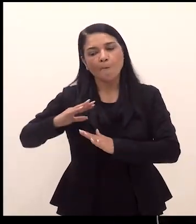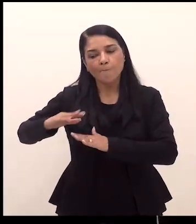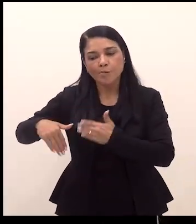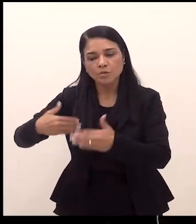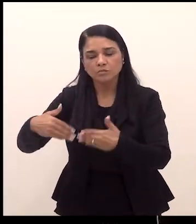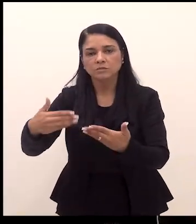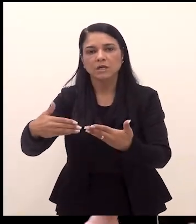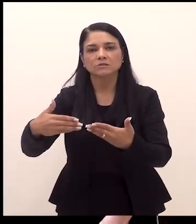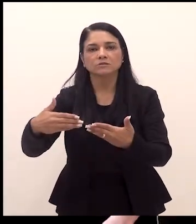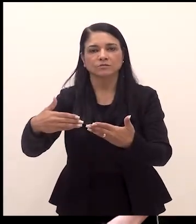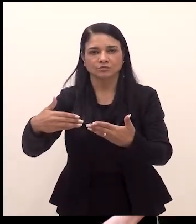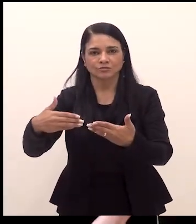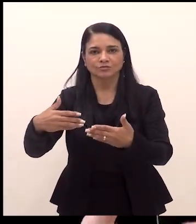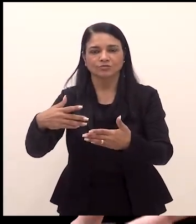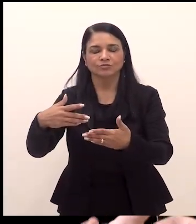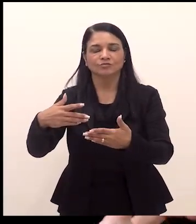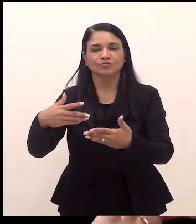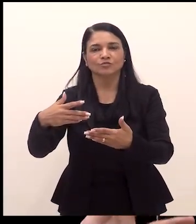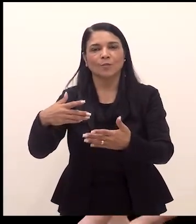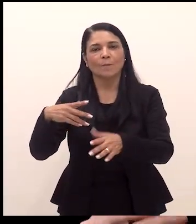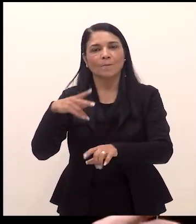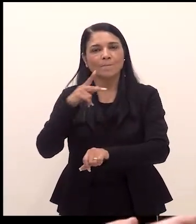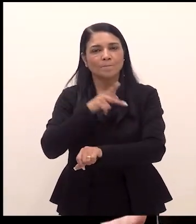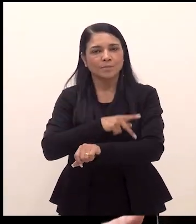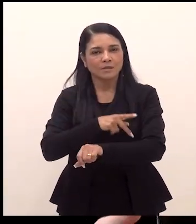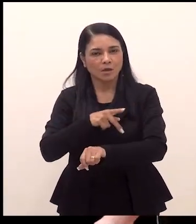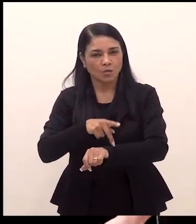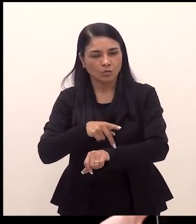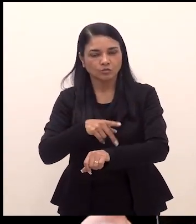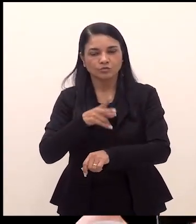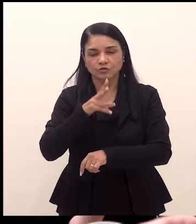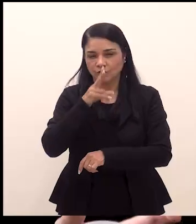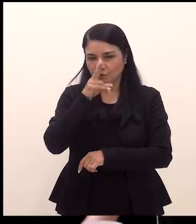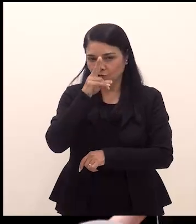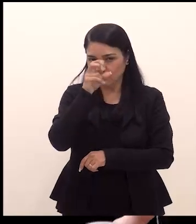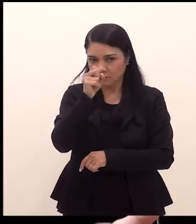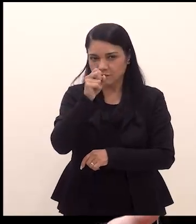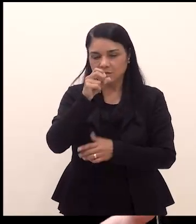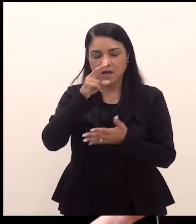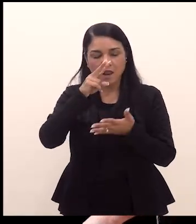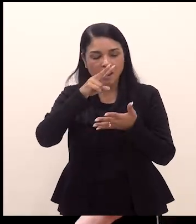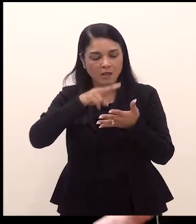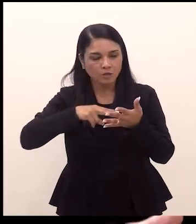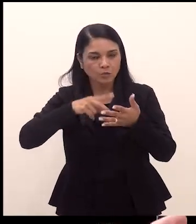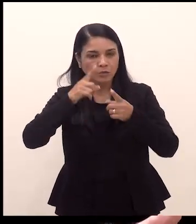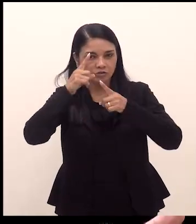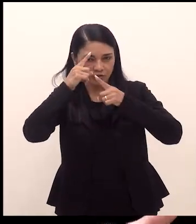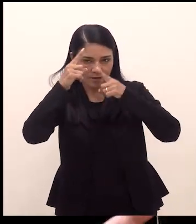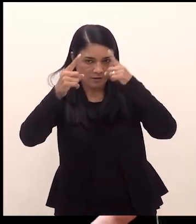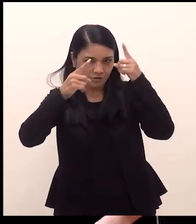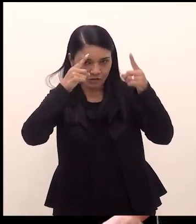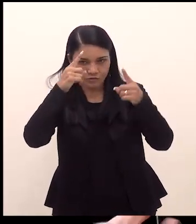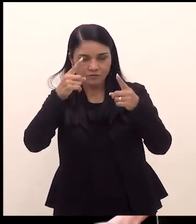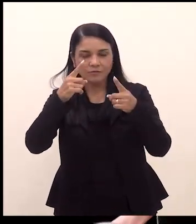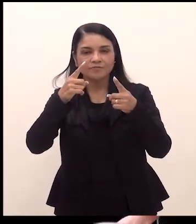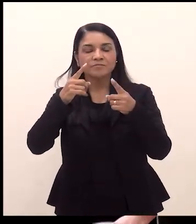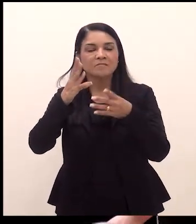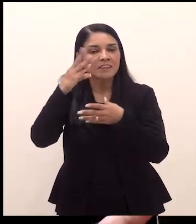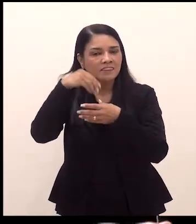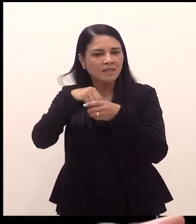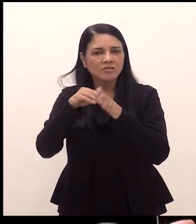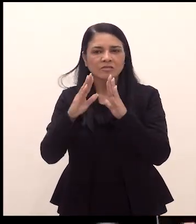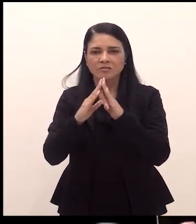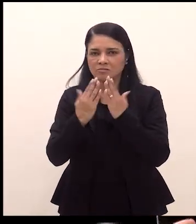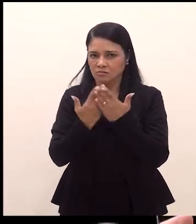por conta de um processo de pedagogia e de fortalecer a leitura criativa, a interpretação